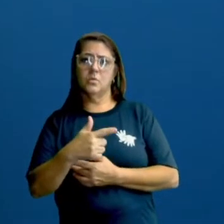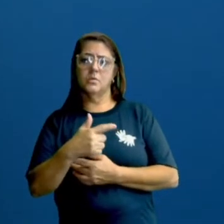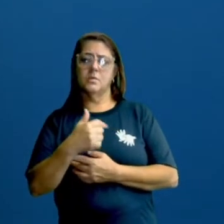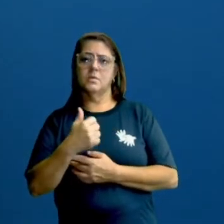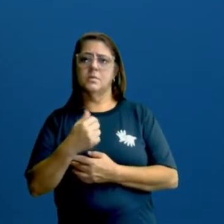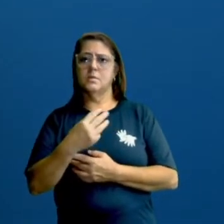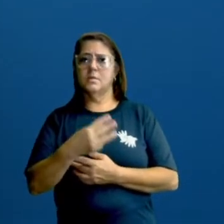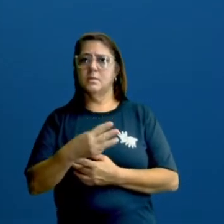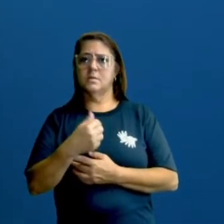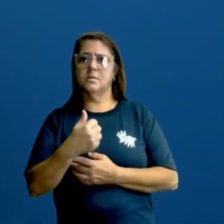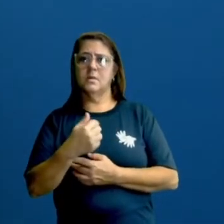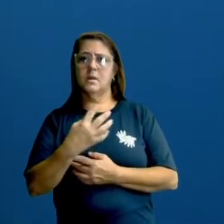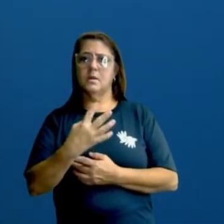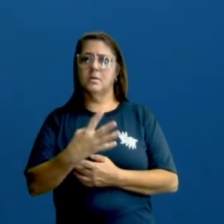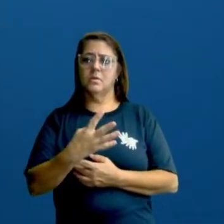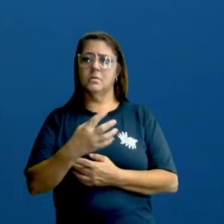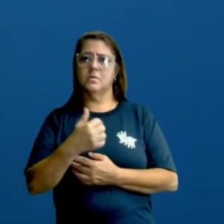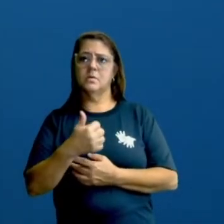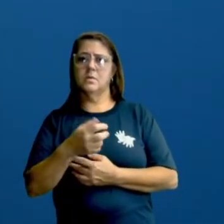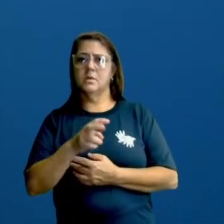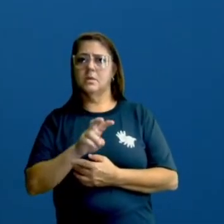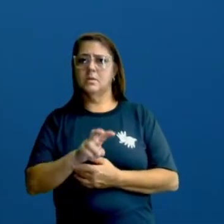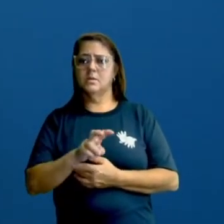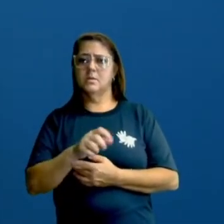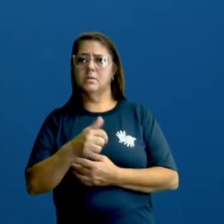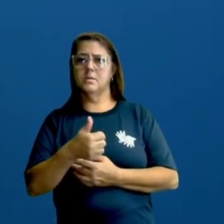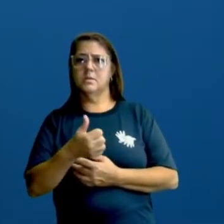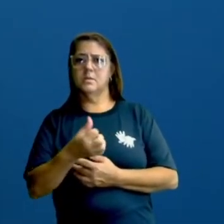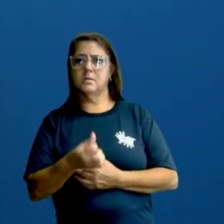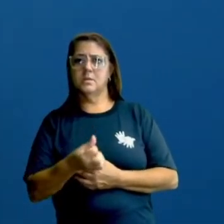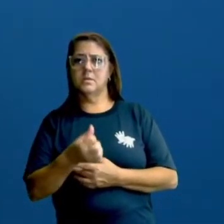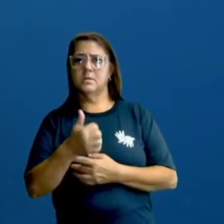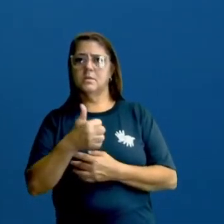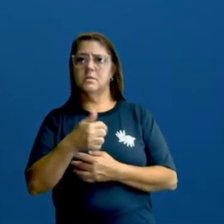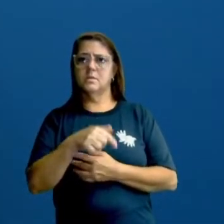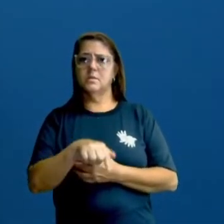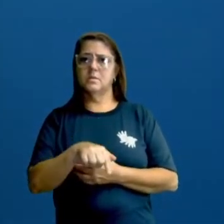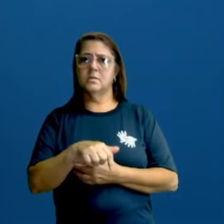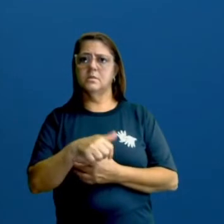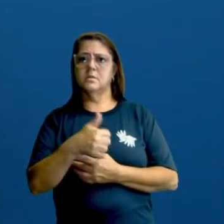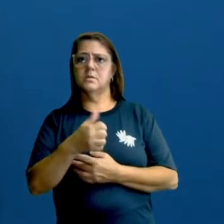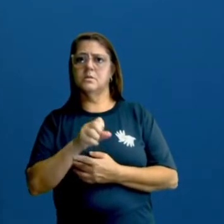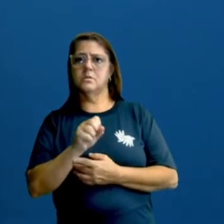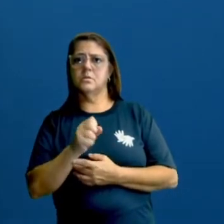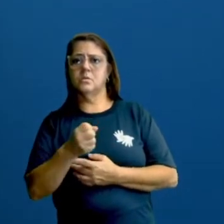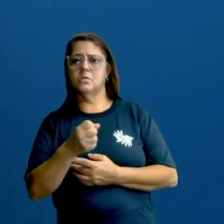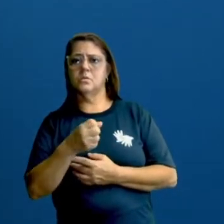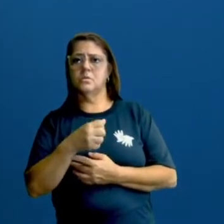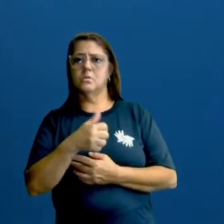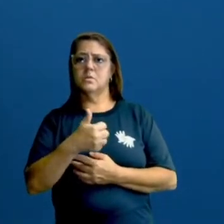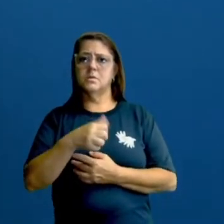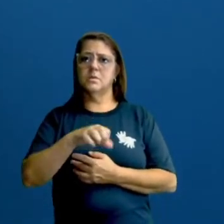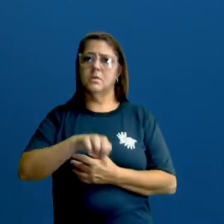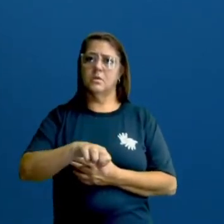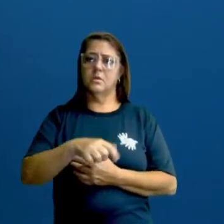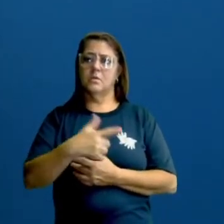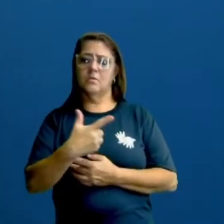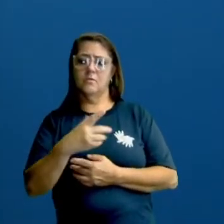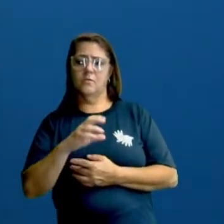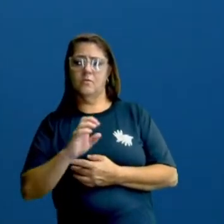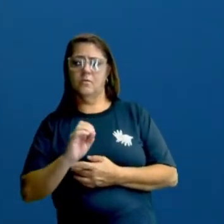11, 12, 13, 14, 15, 16, 17, 18,